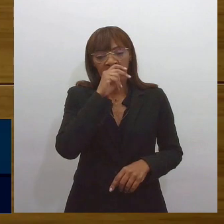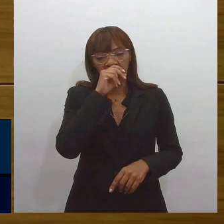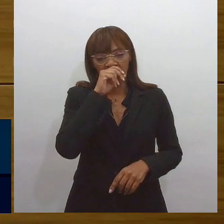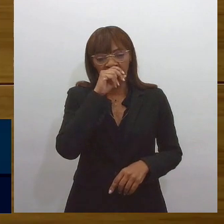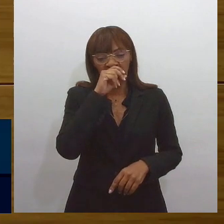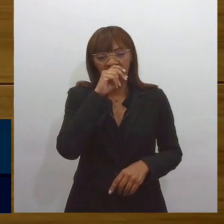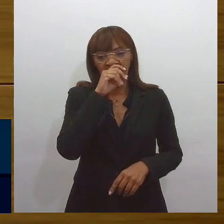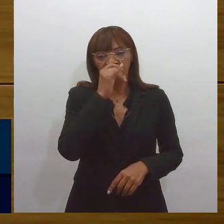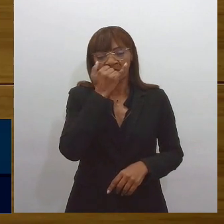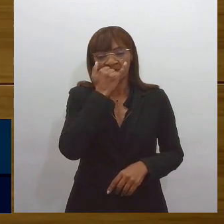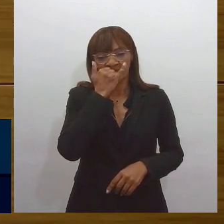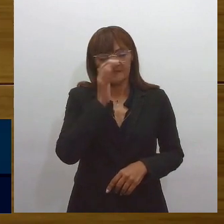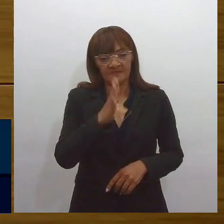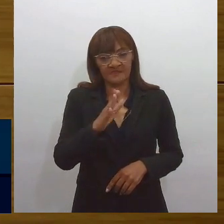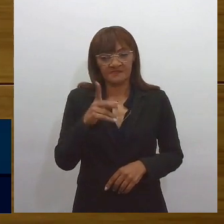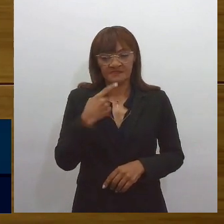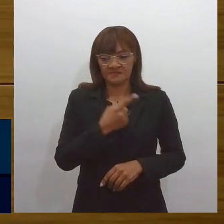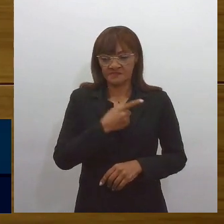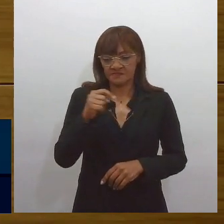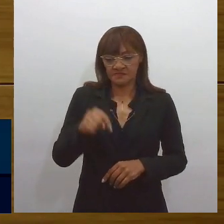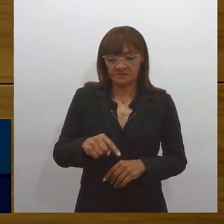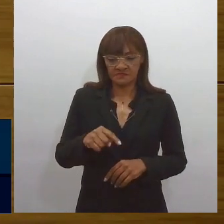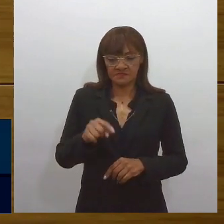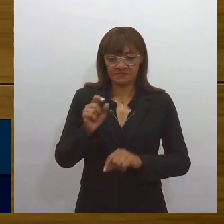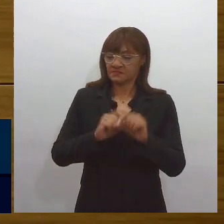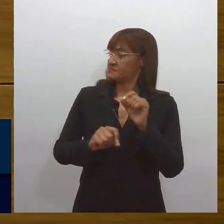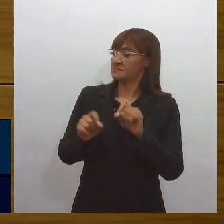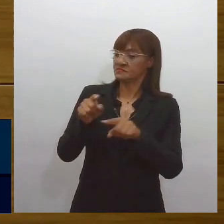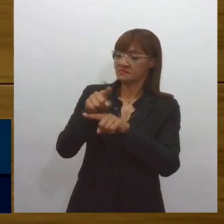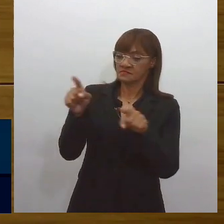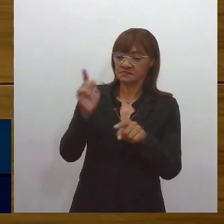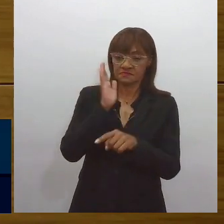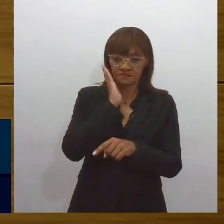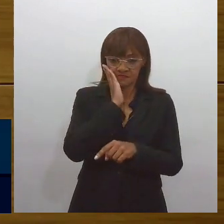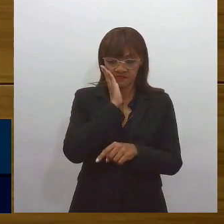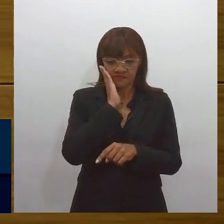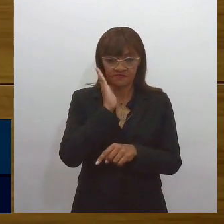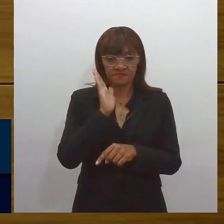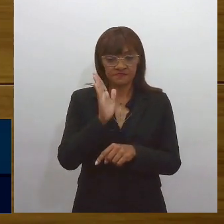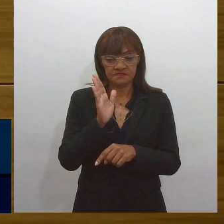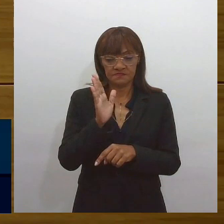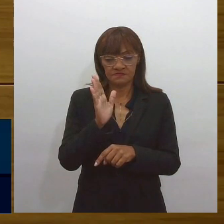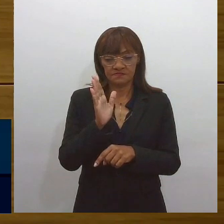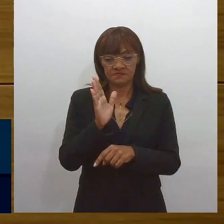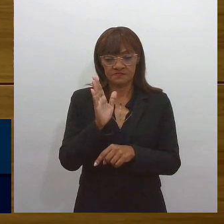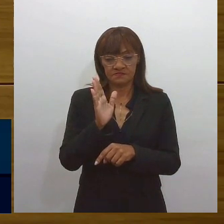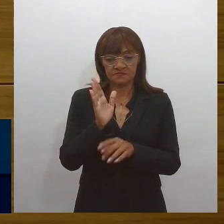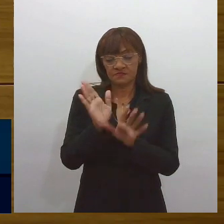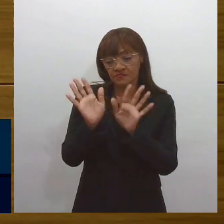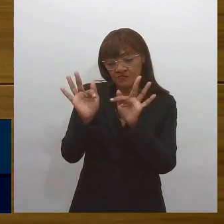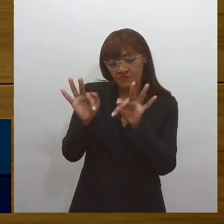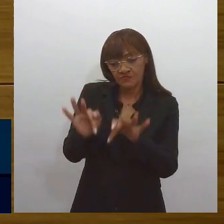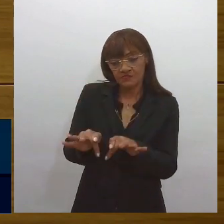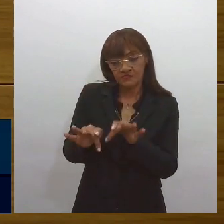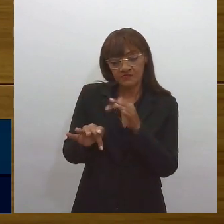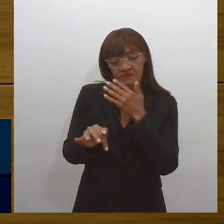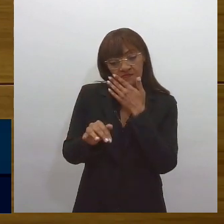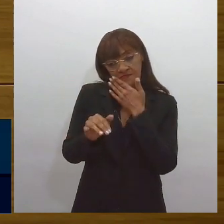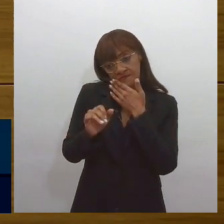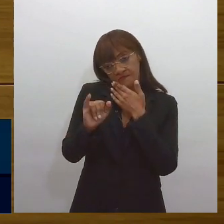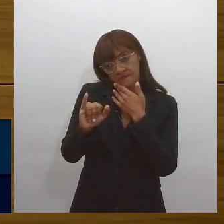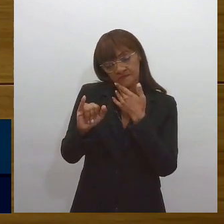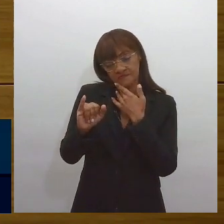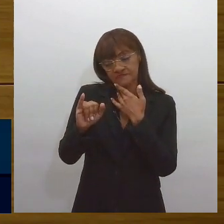que são mais antigos sentidos que foi o fim das instalações do ipr lá no Rio de Janeiro e a transferência de todo esse